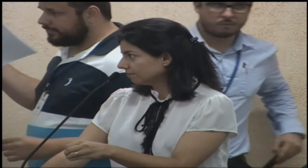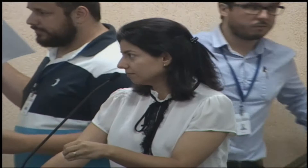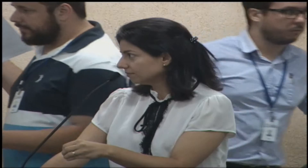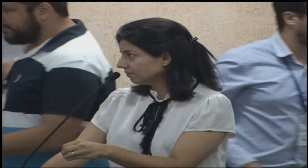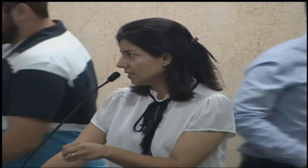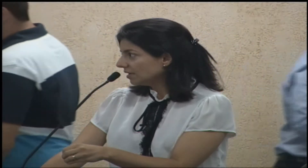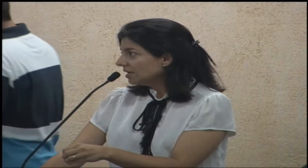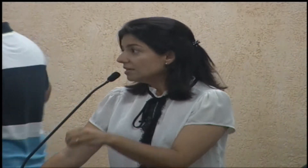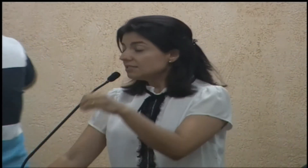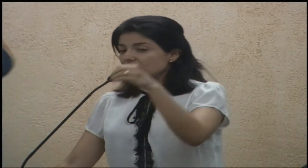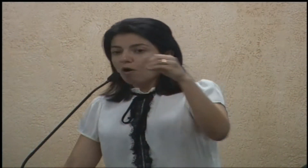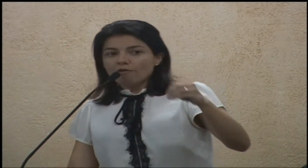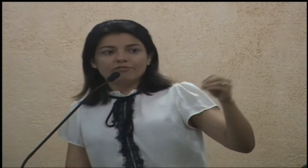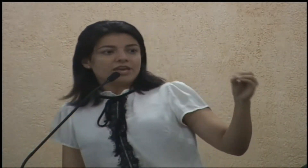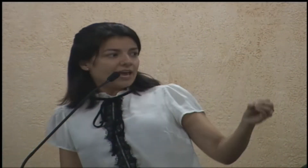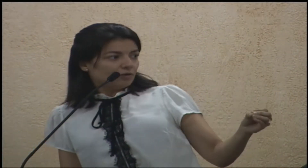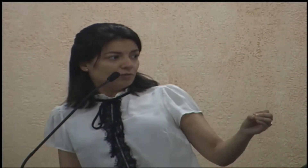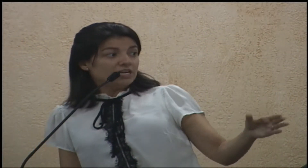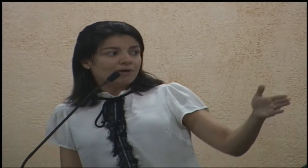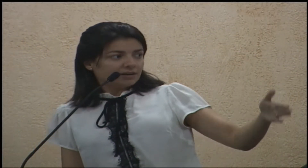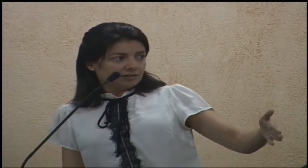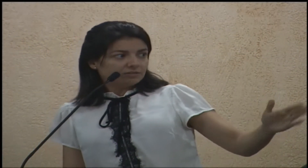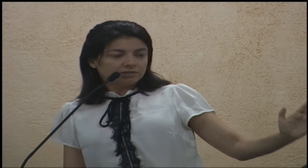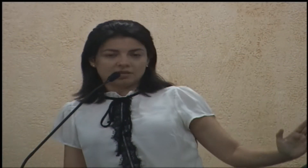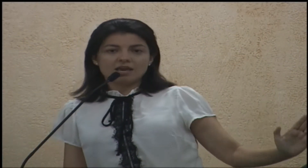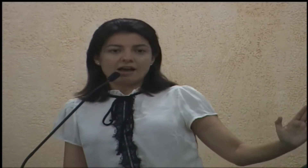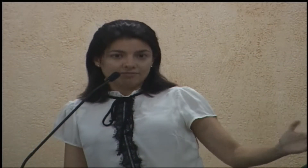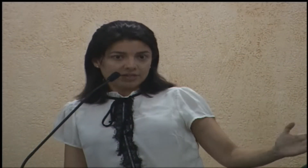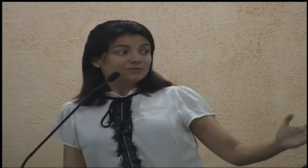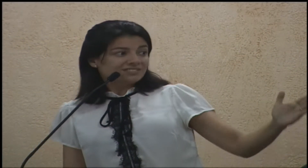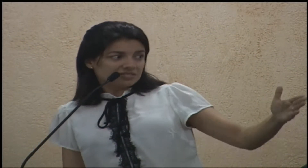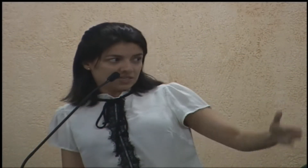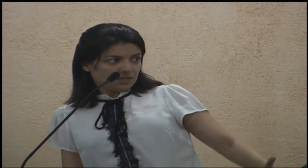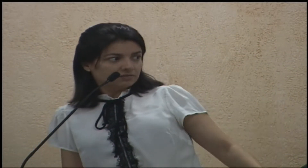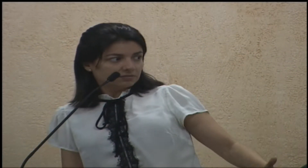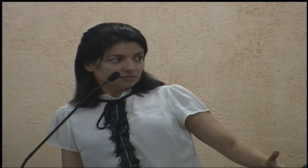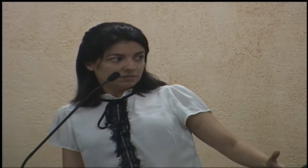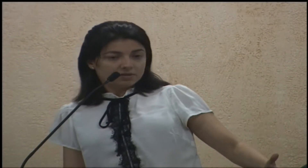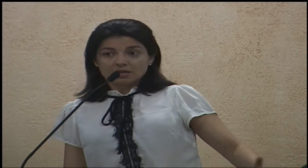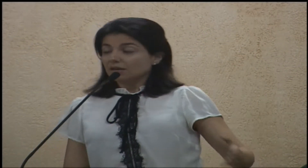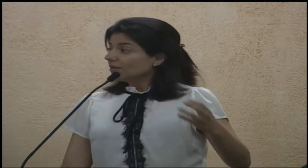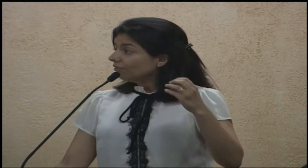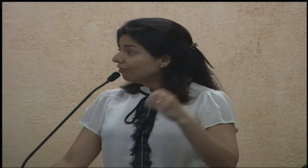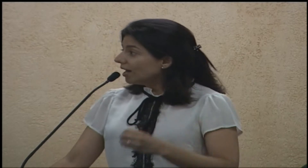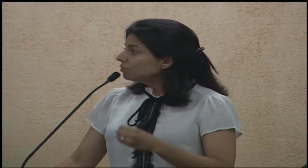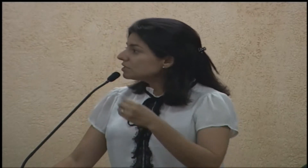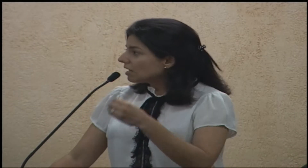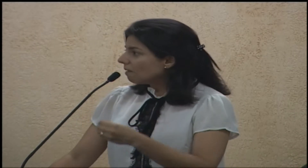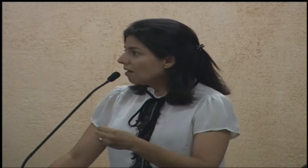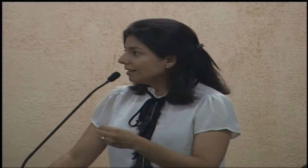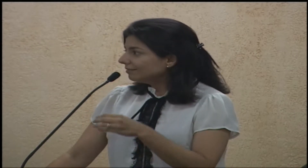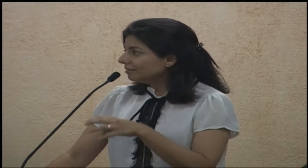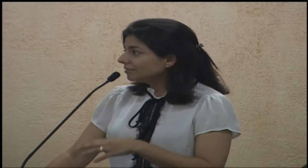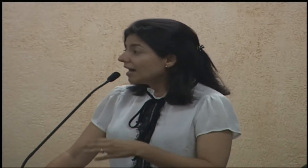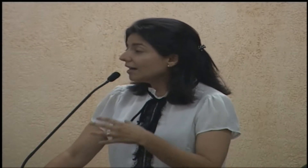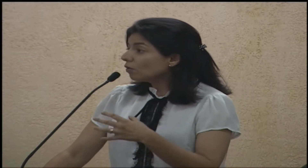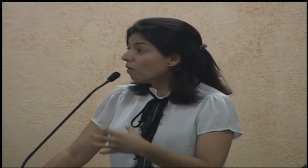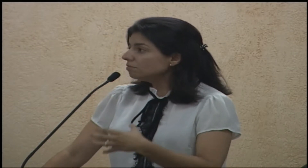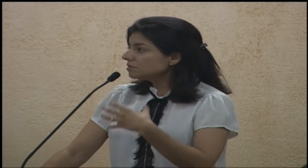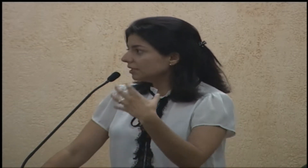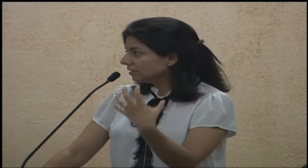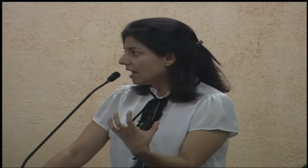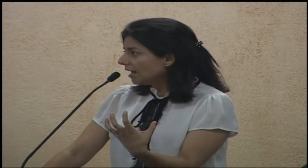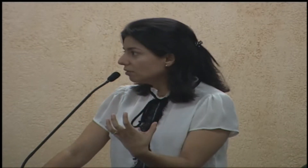repitam. Se houve erro, e eu acredito que tenha havido, sim, vamos agora